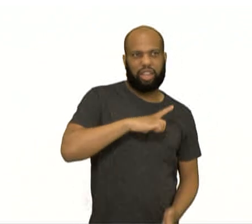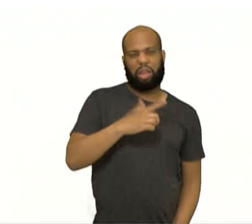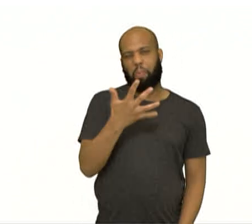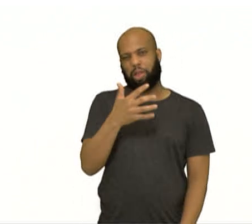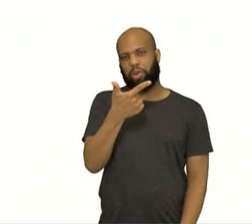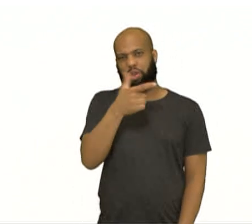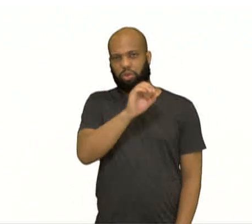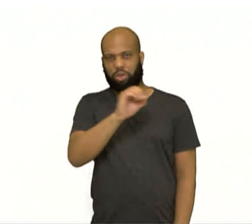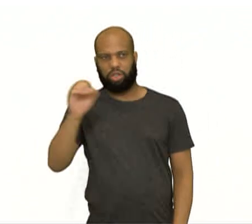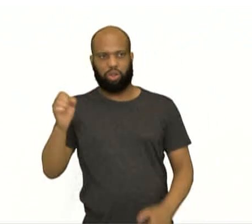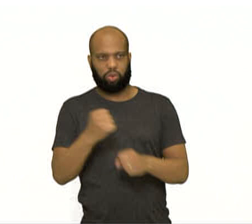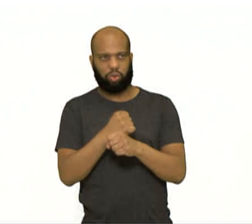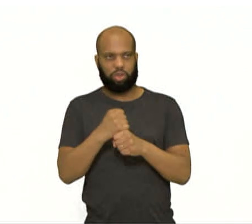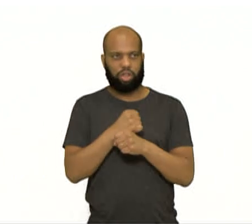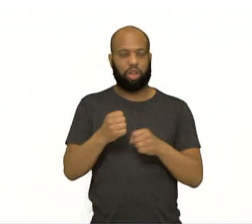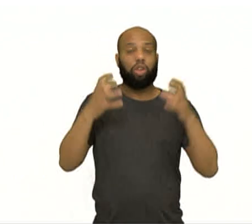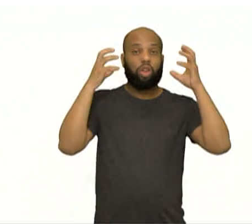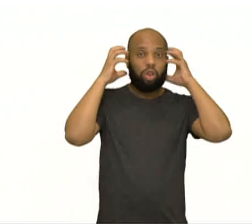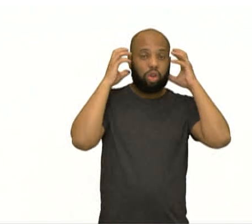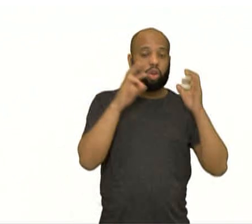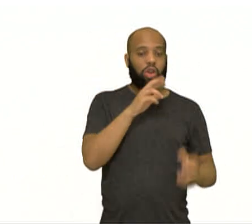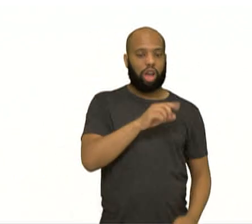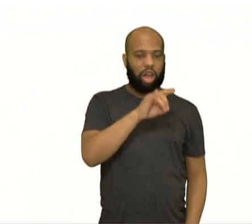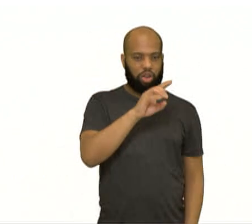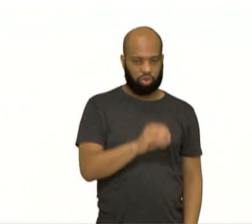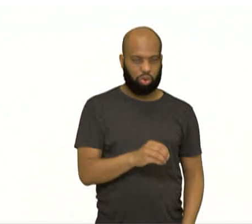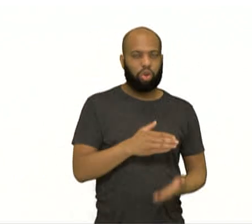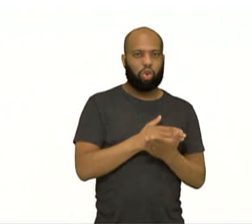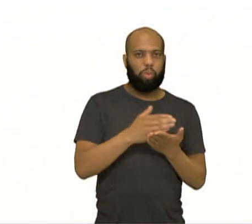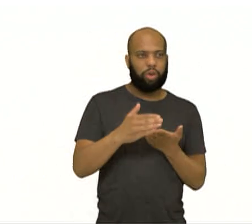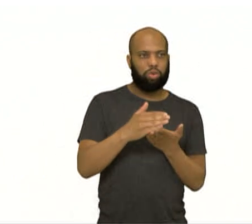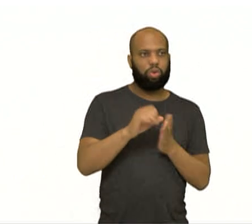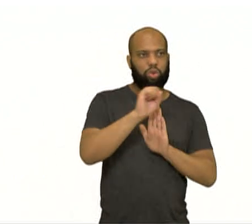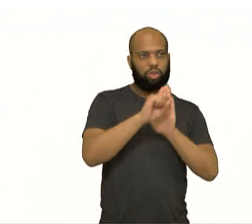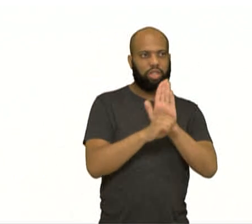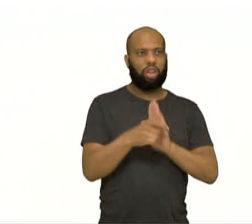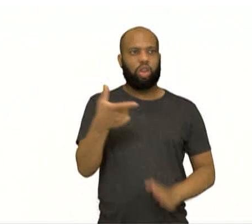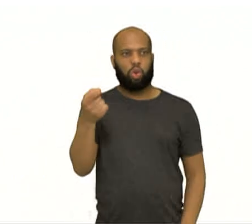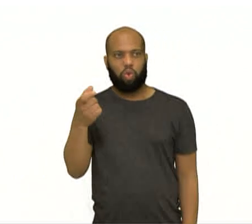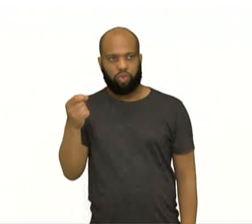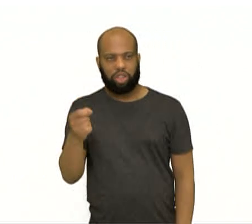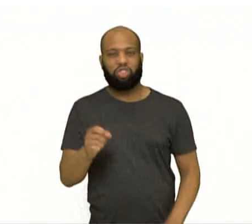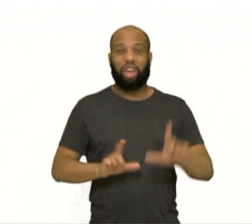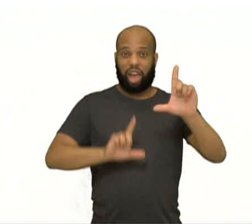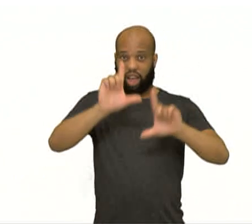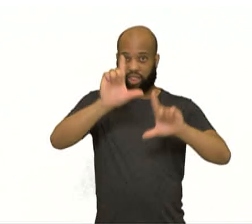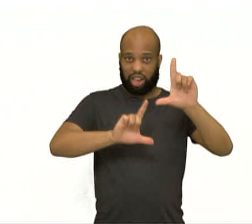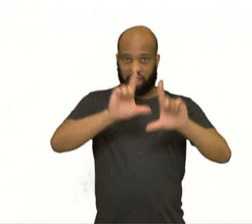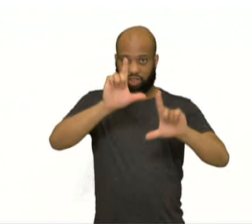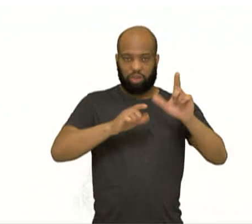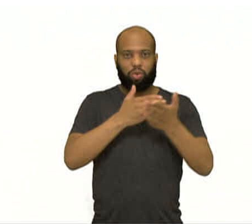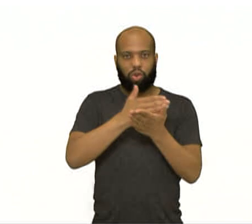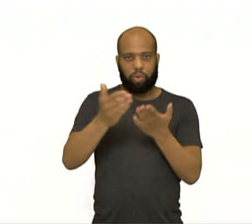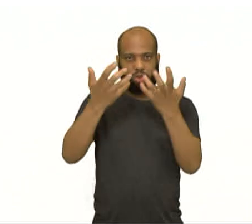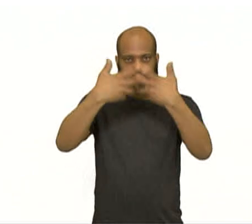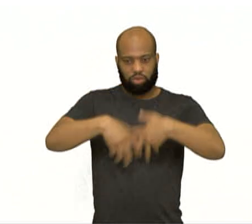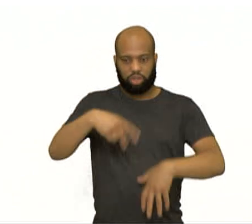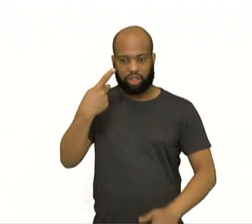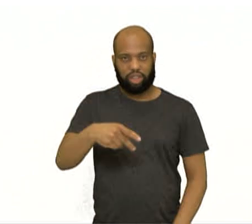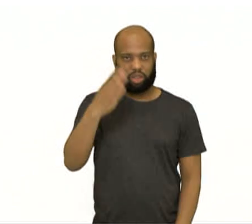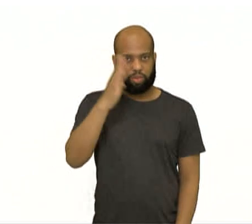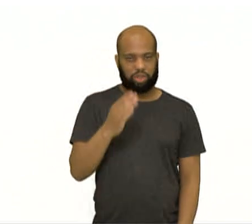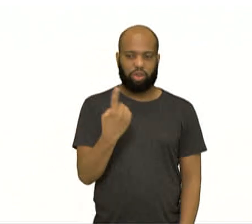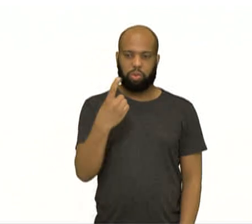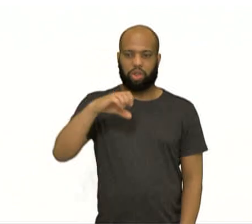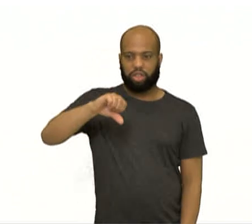iniciou seu jornal no início do século XX e a televisão lá no 1940. Só para você ter noção, no Brasil aqui, a imprensa, ou seja,